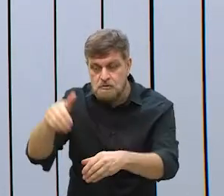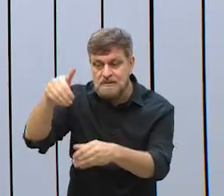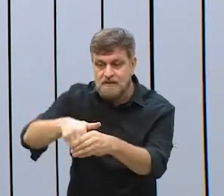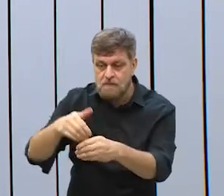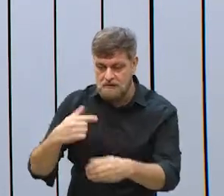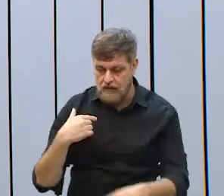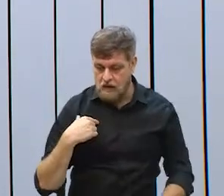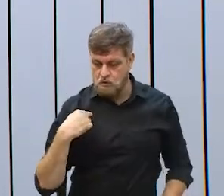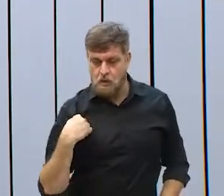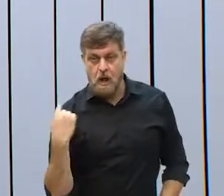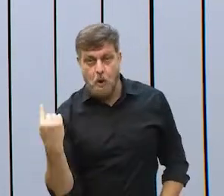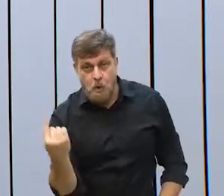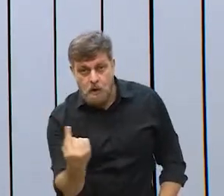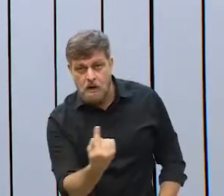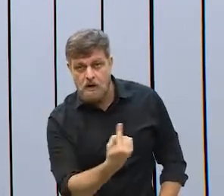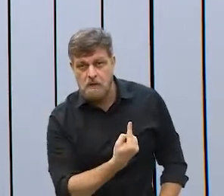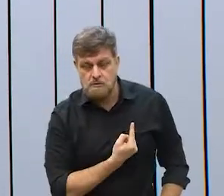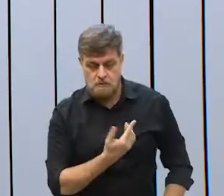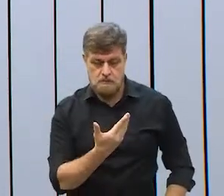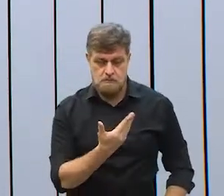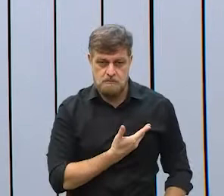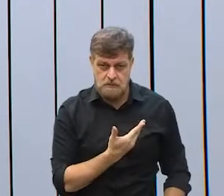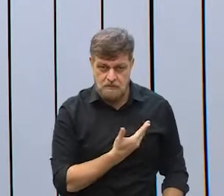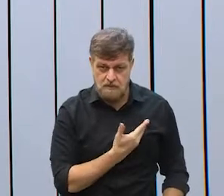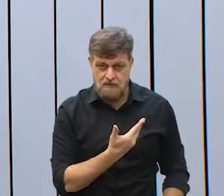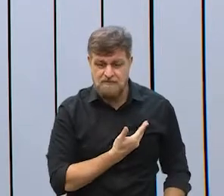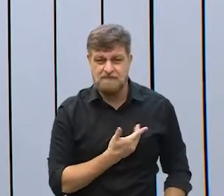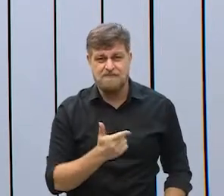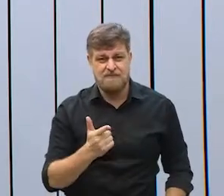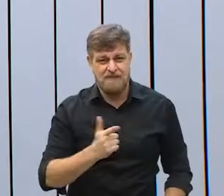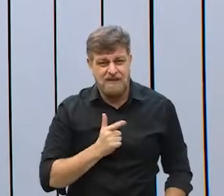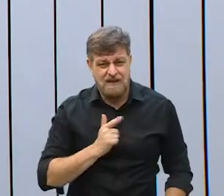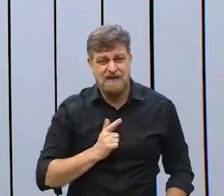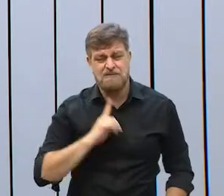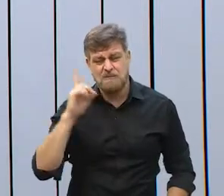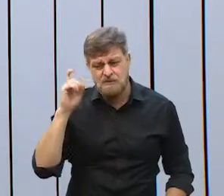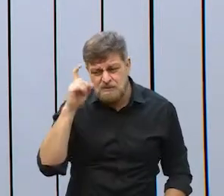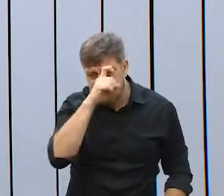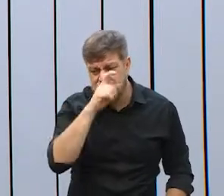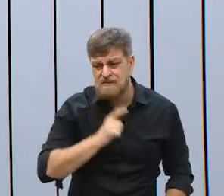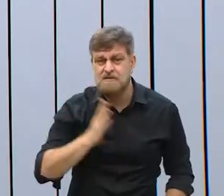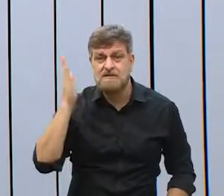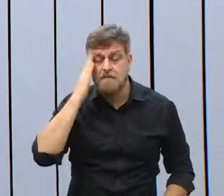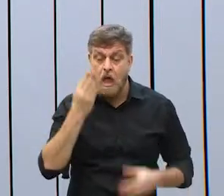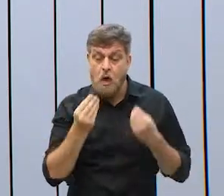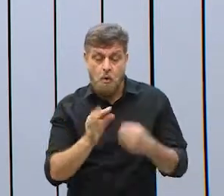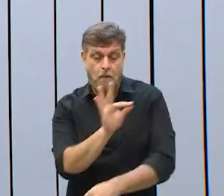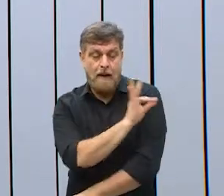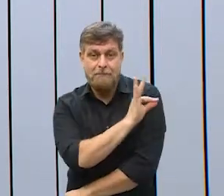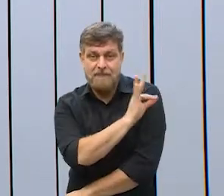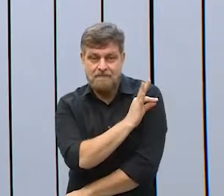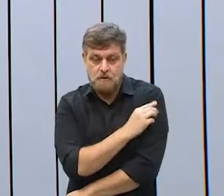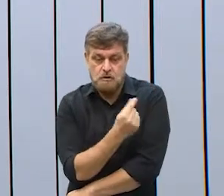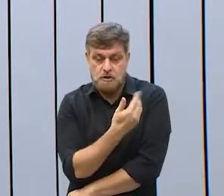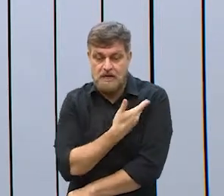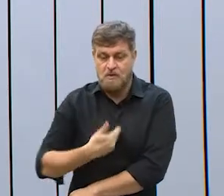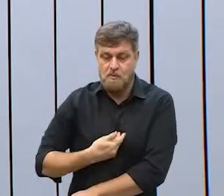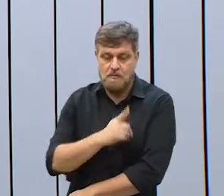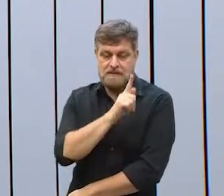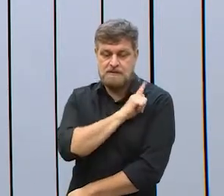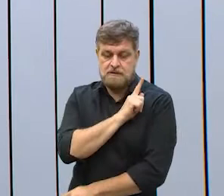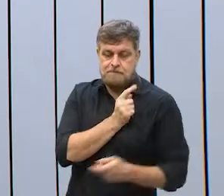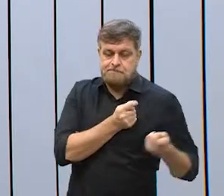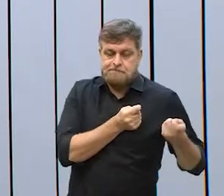eleitores, dos nossos colegas, né? Nossos amigos, toda essa complexibilidade de gestão que é a Prefeitura de Campinas. A